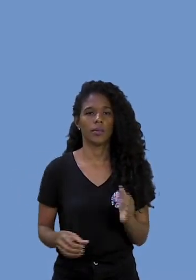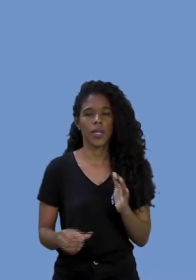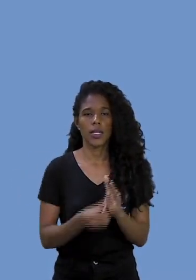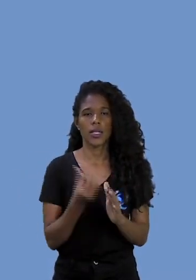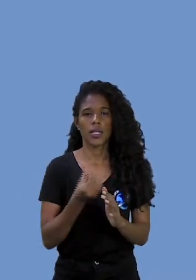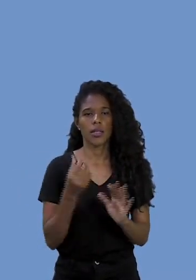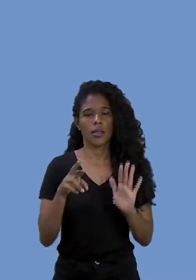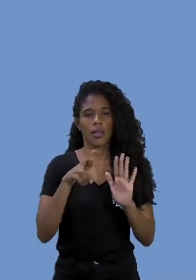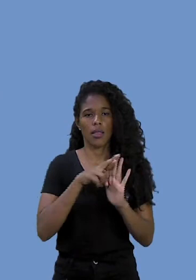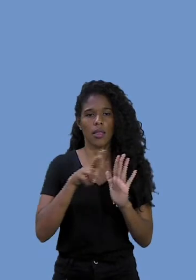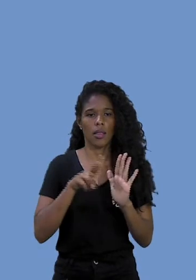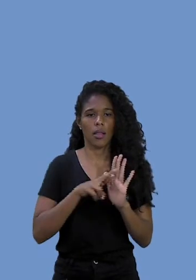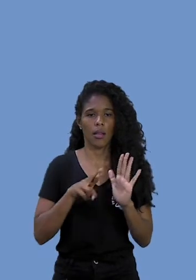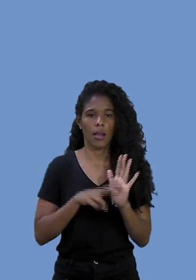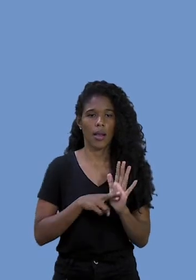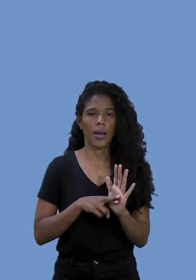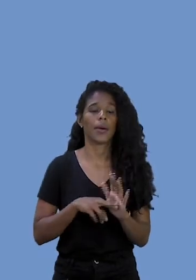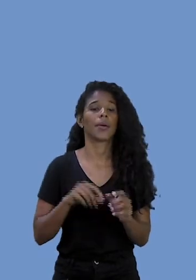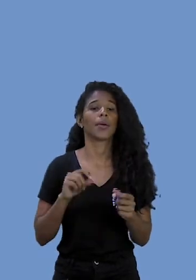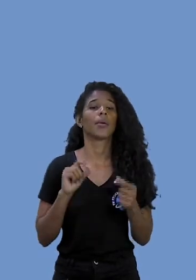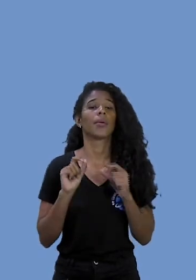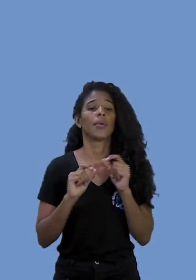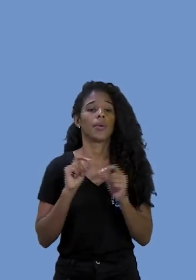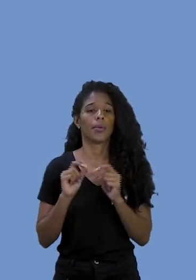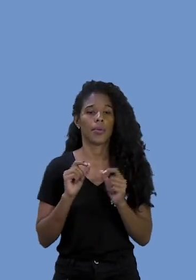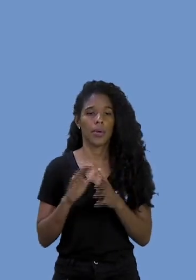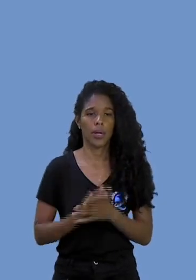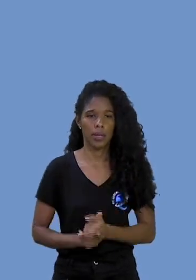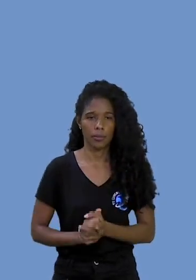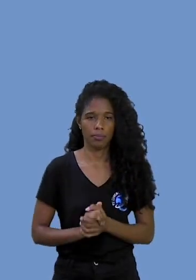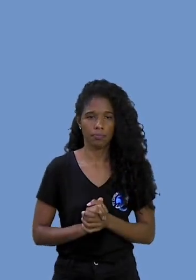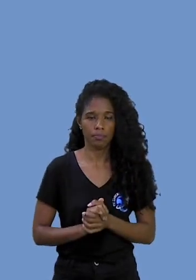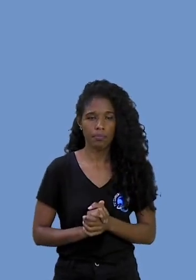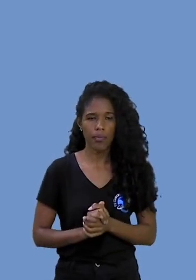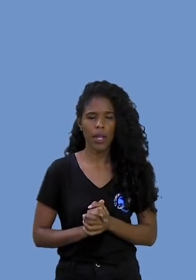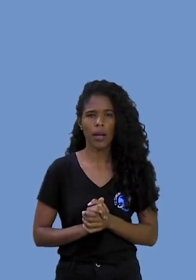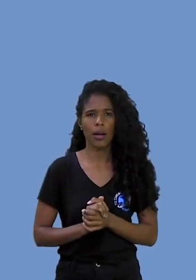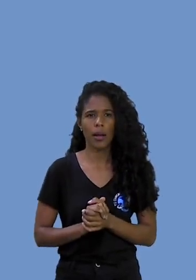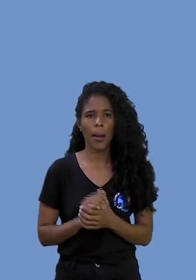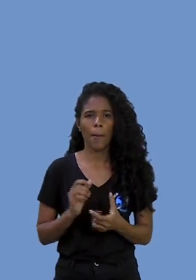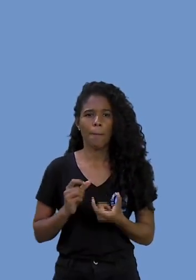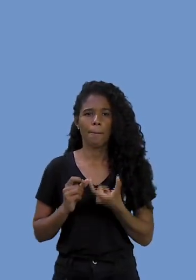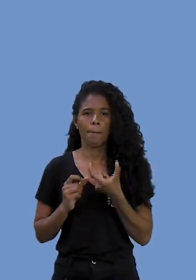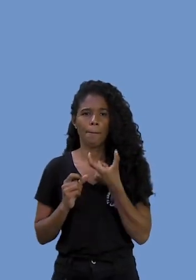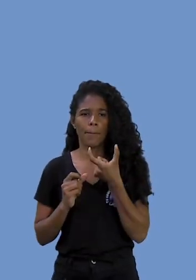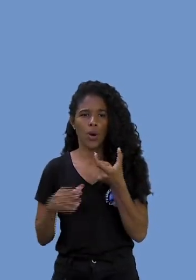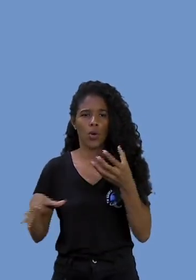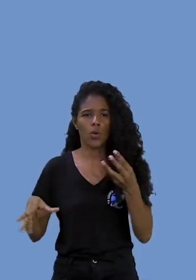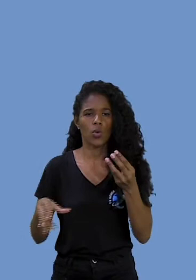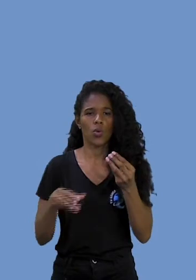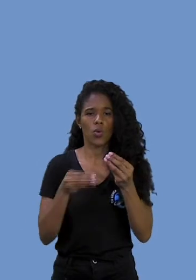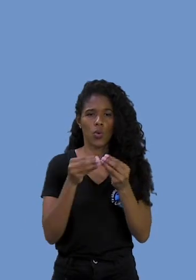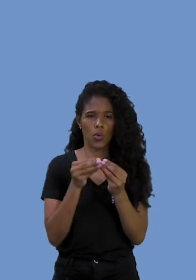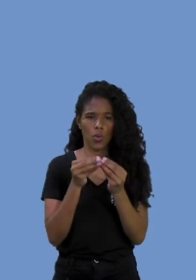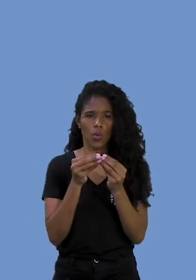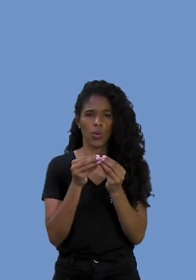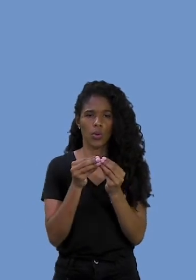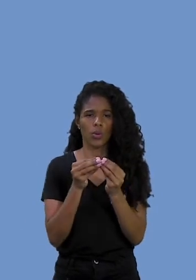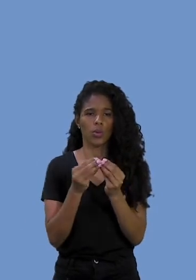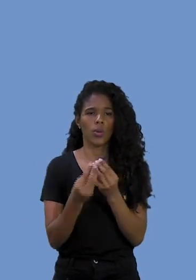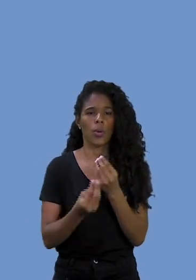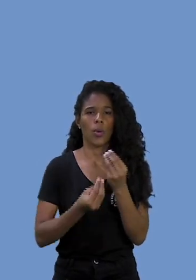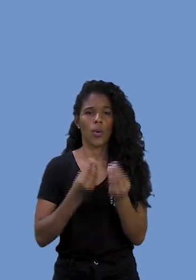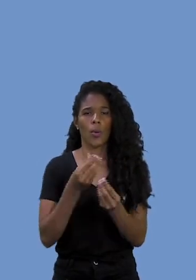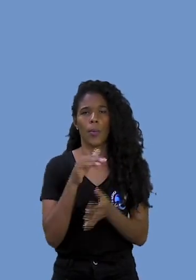São aquelas palavras que indicam o lugar de onde uma pessoa veio, a origem, né, de uma